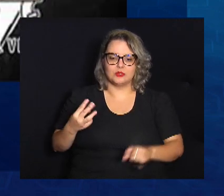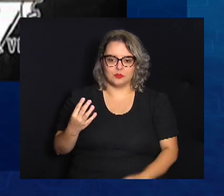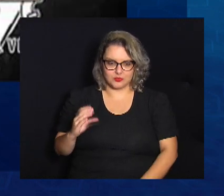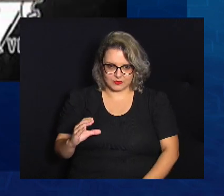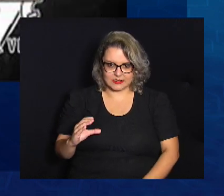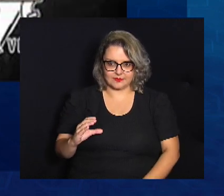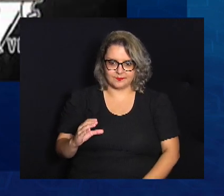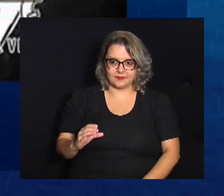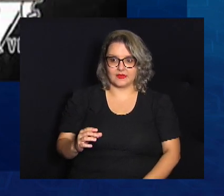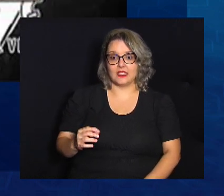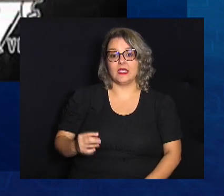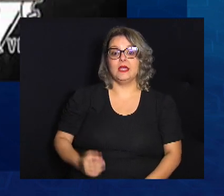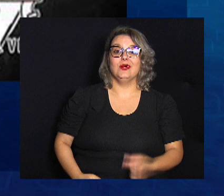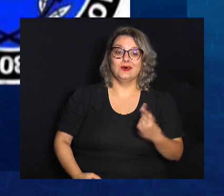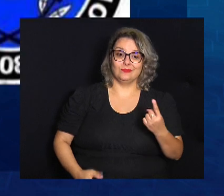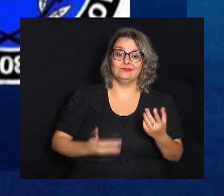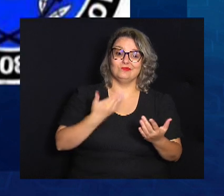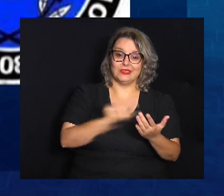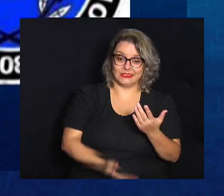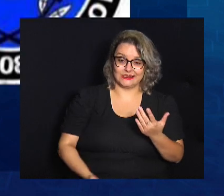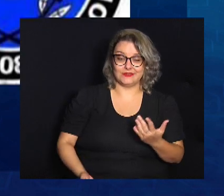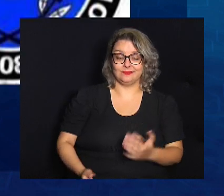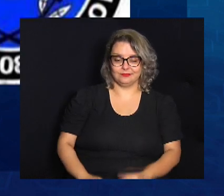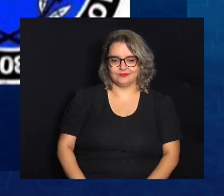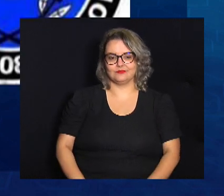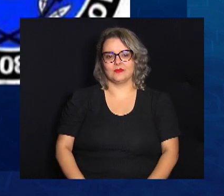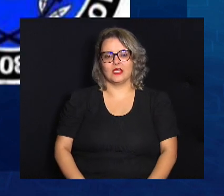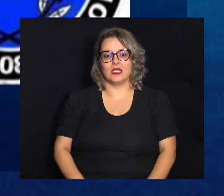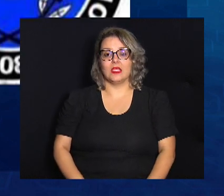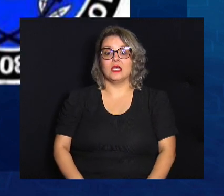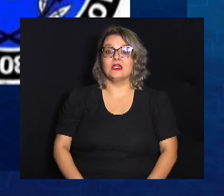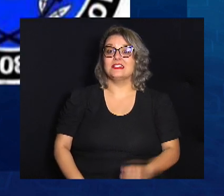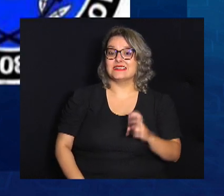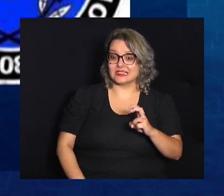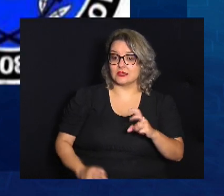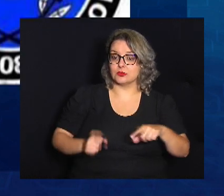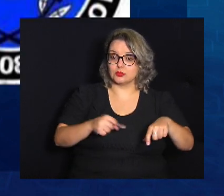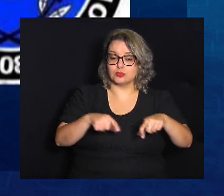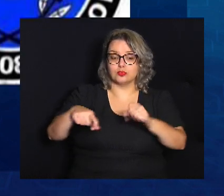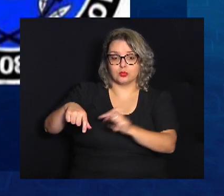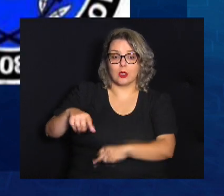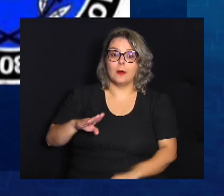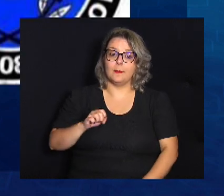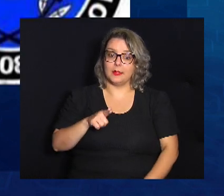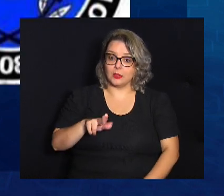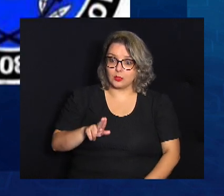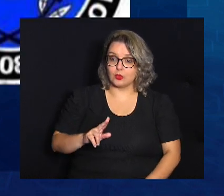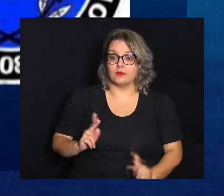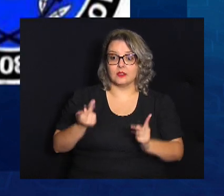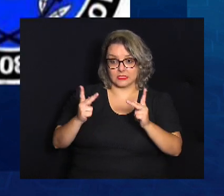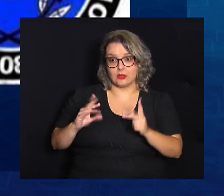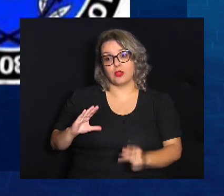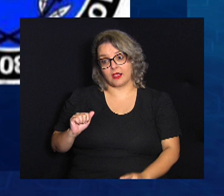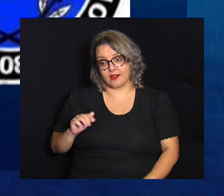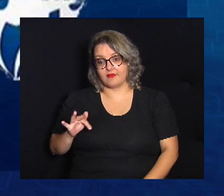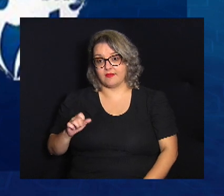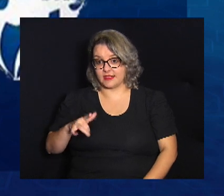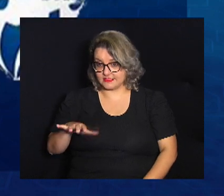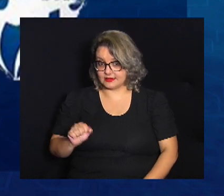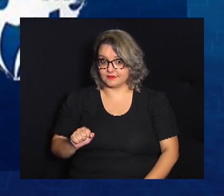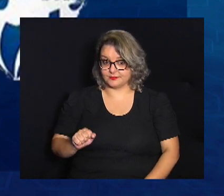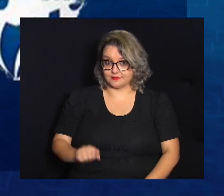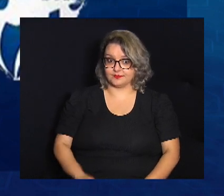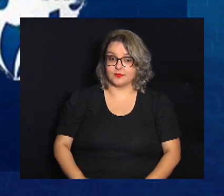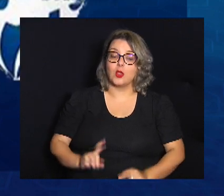de 2-1 para o Imperial Vida Nova. E em jogo com 5 gols, Bangu venceu o Grêmio Cafezinho por 3-2.